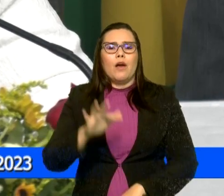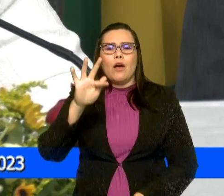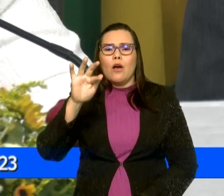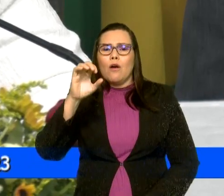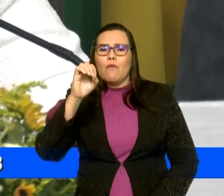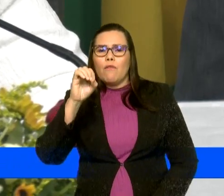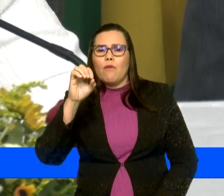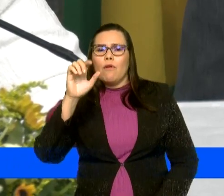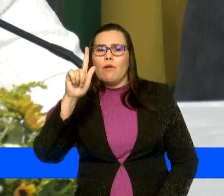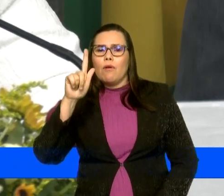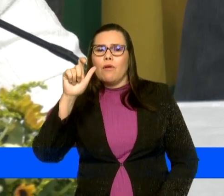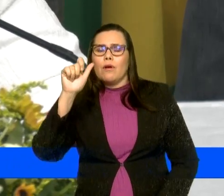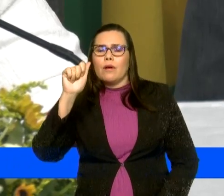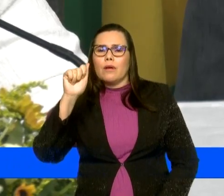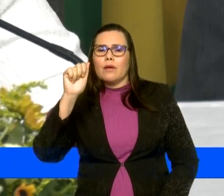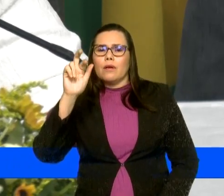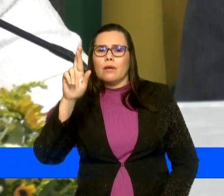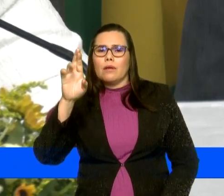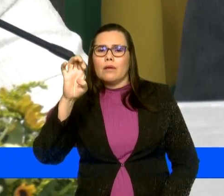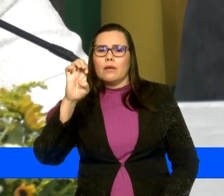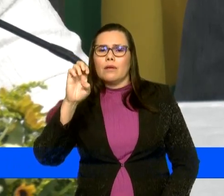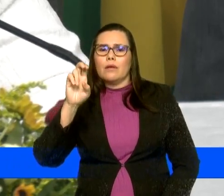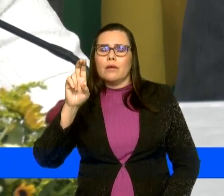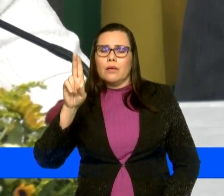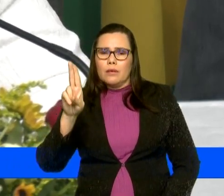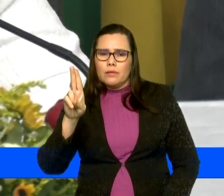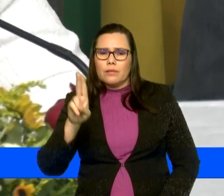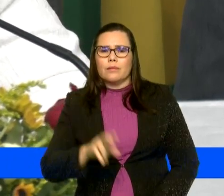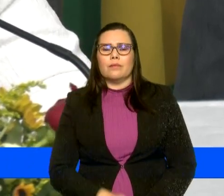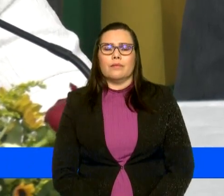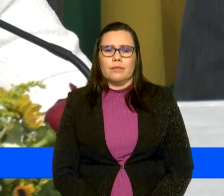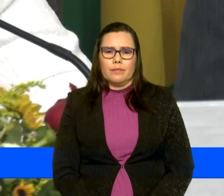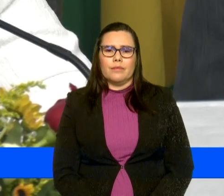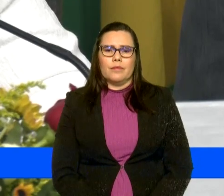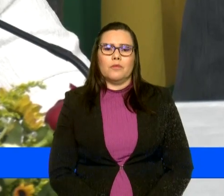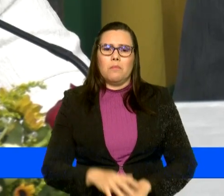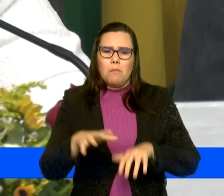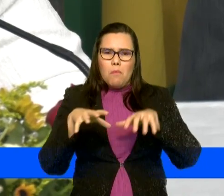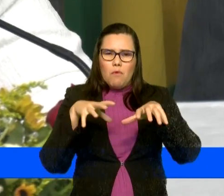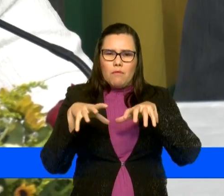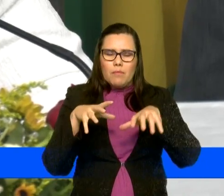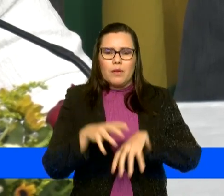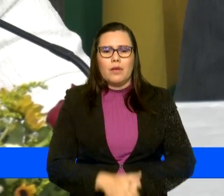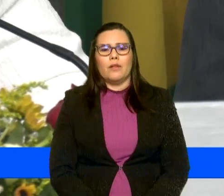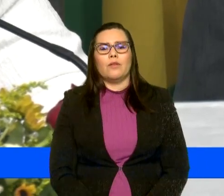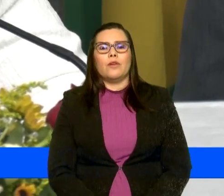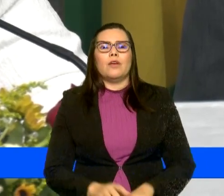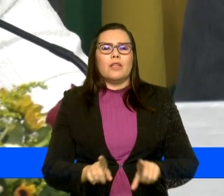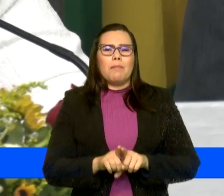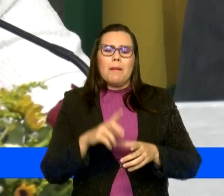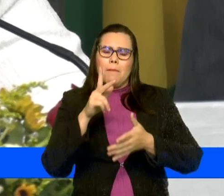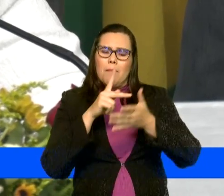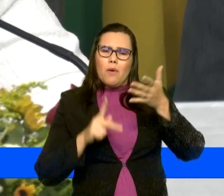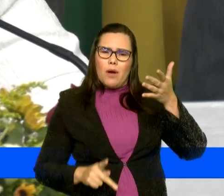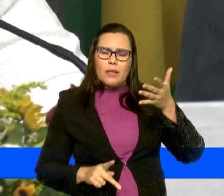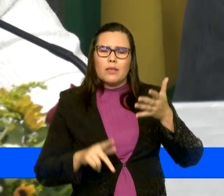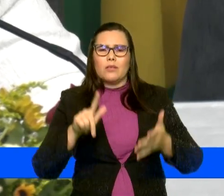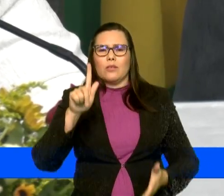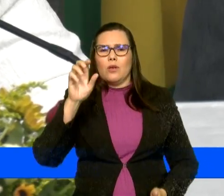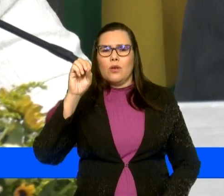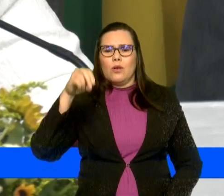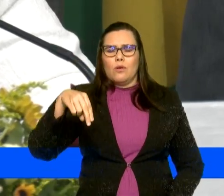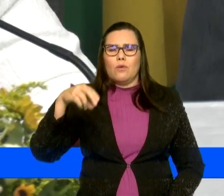é uma terra de filhos ilustres, como o poeta Gonçalves Dias e o filósofo Raimundo